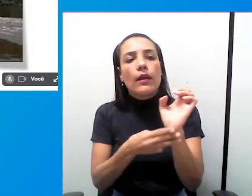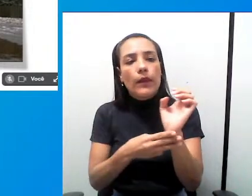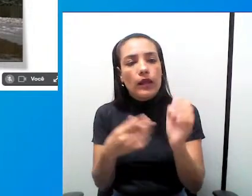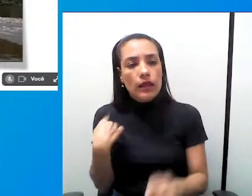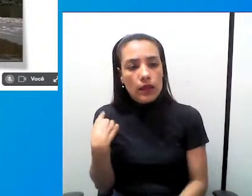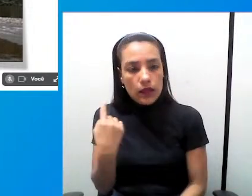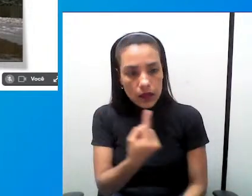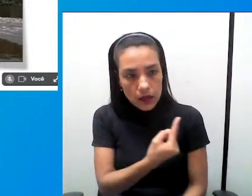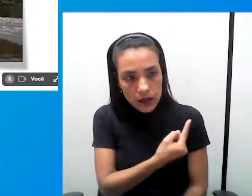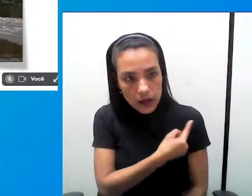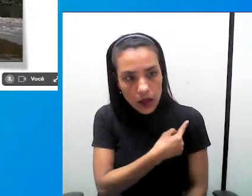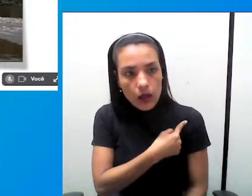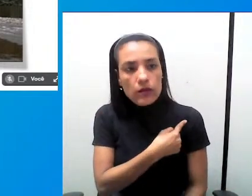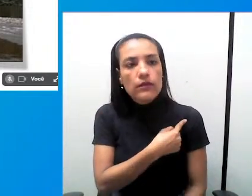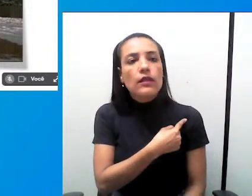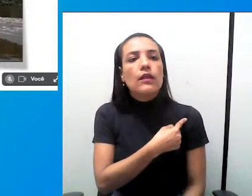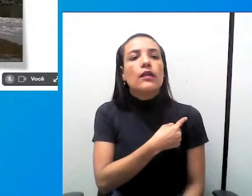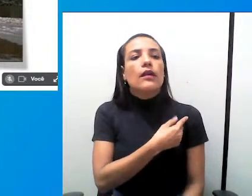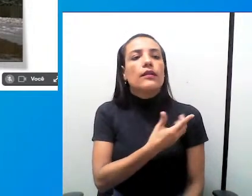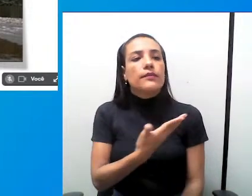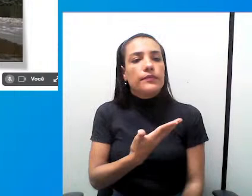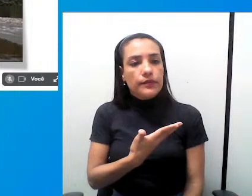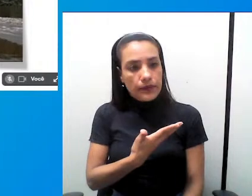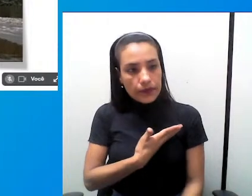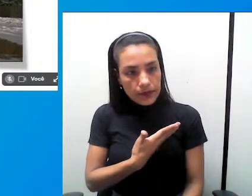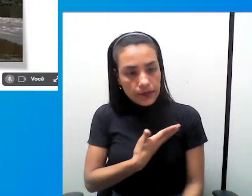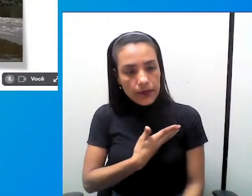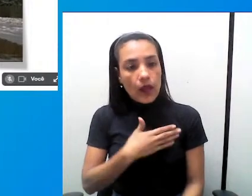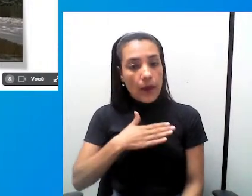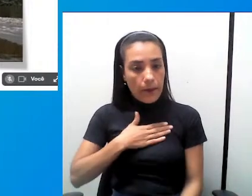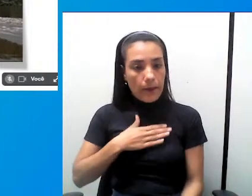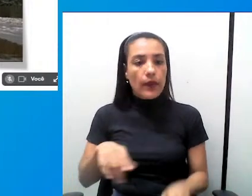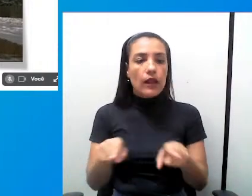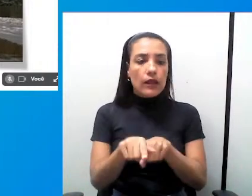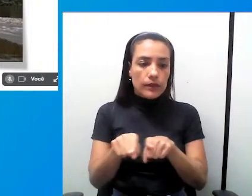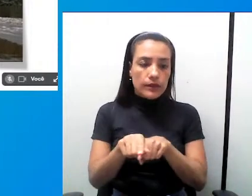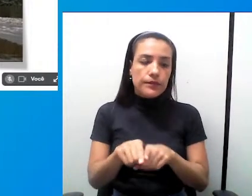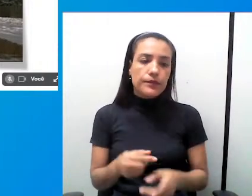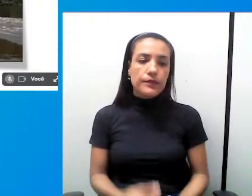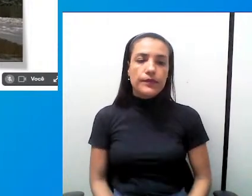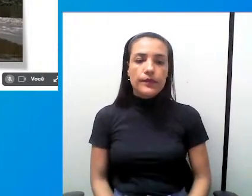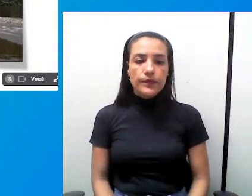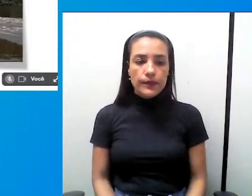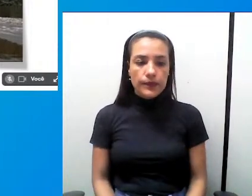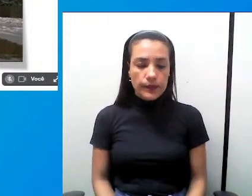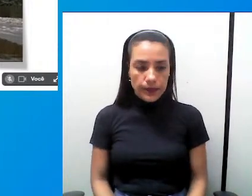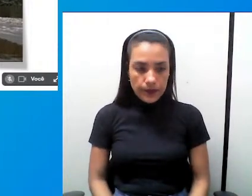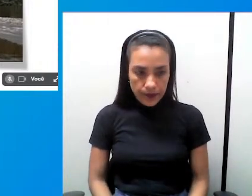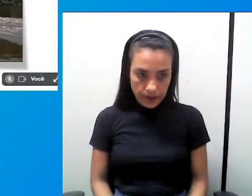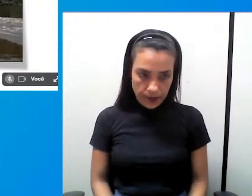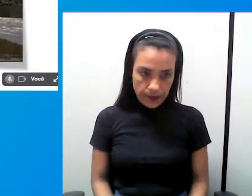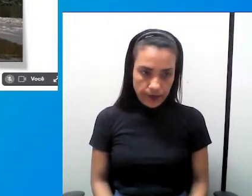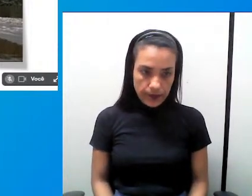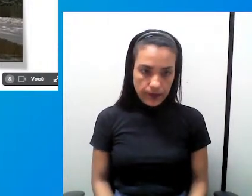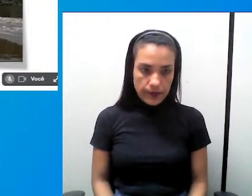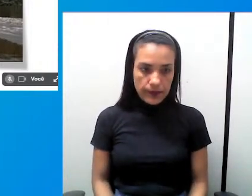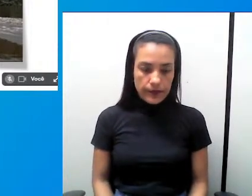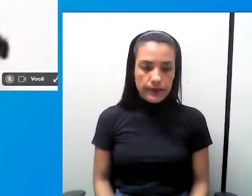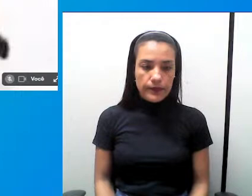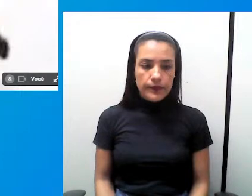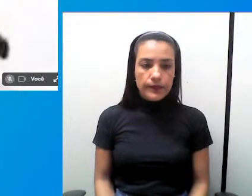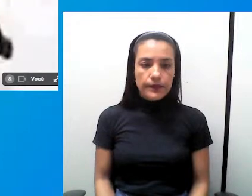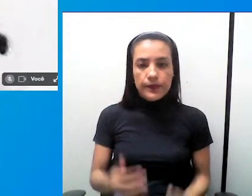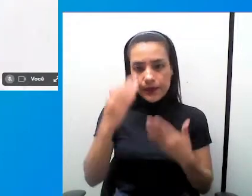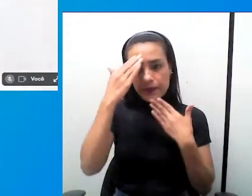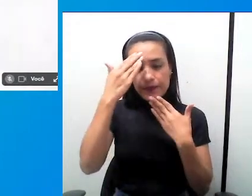eu, Assis Farias, e nosso colega Giovanni Couto, que também são alguns dos docentes que atuamos na educação do campo aqui no município de Breves, no Pará.